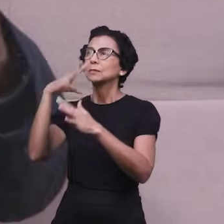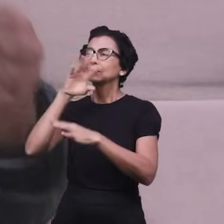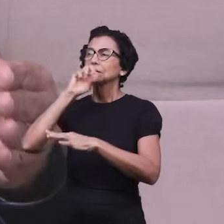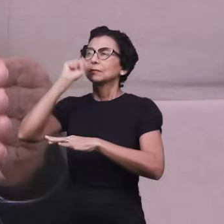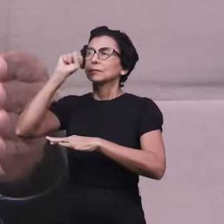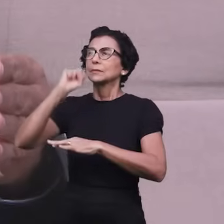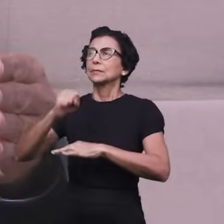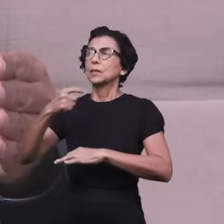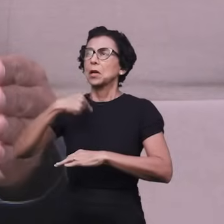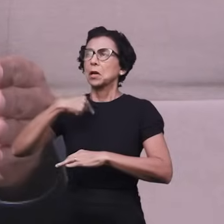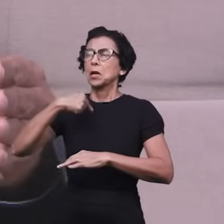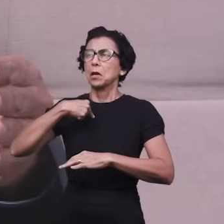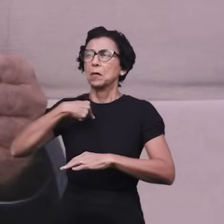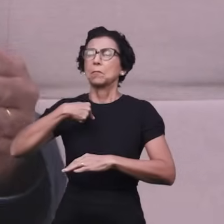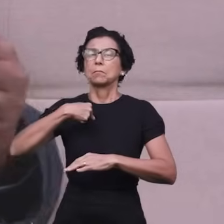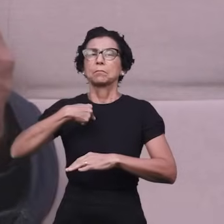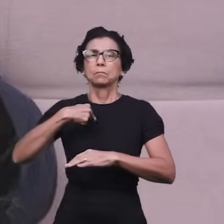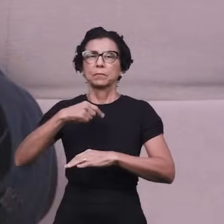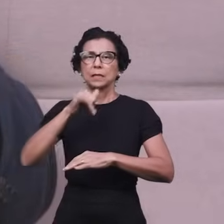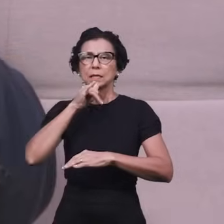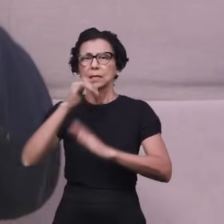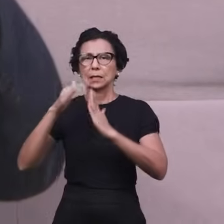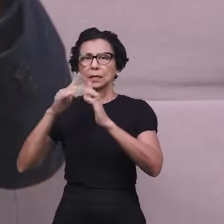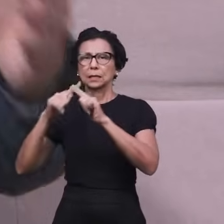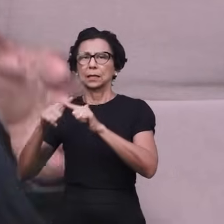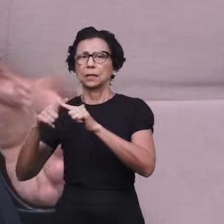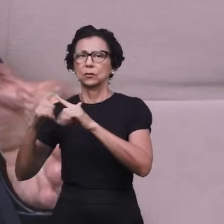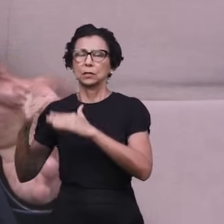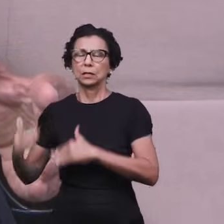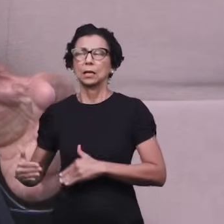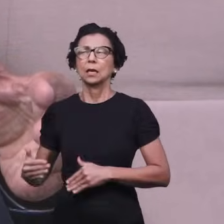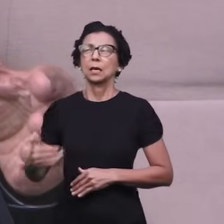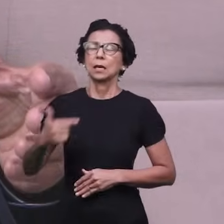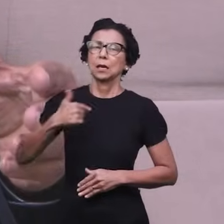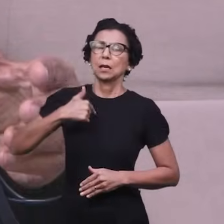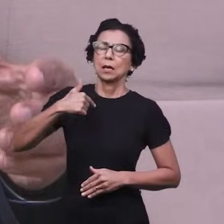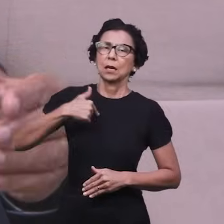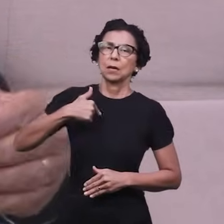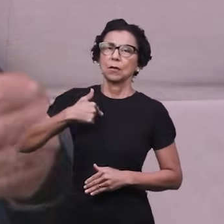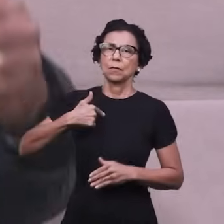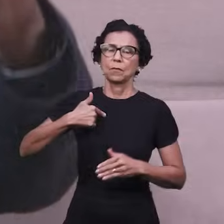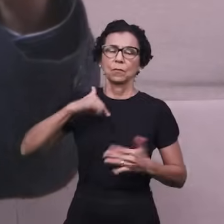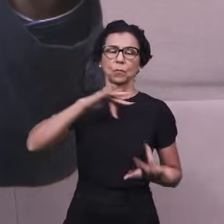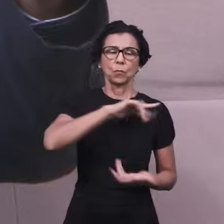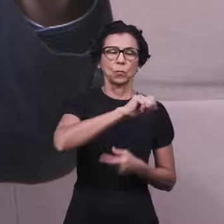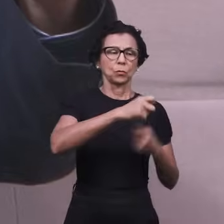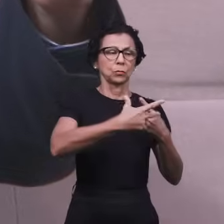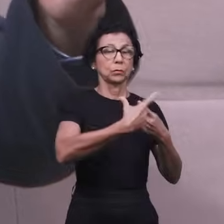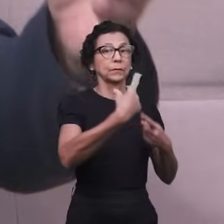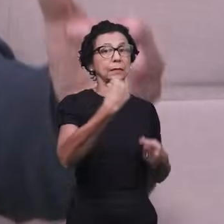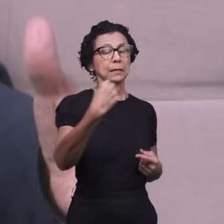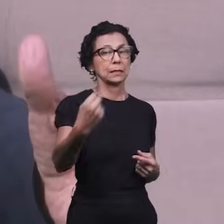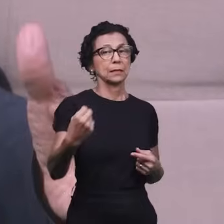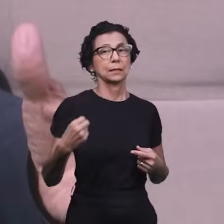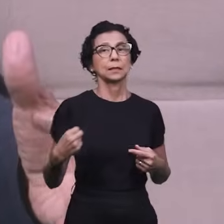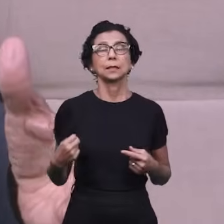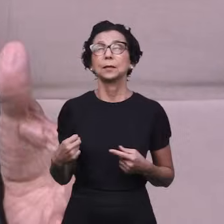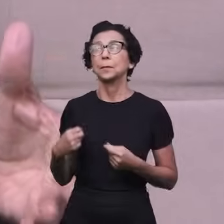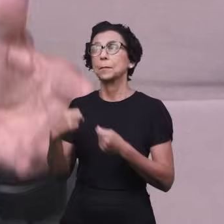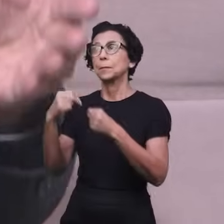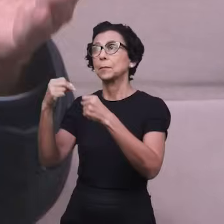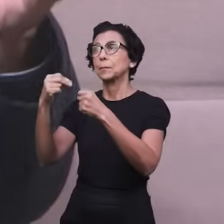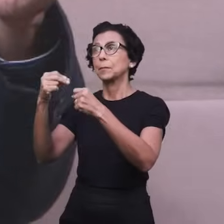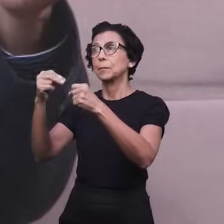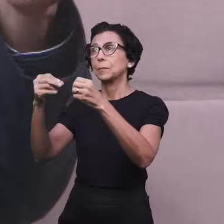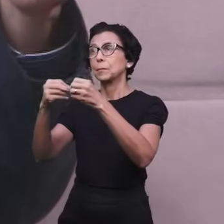fui provada no deserto, eu venci as lutas do deserto através dos milagres, não